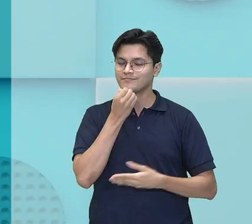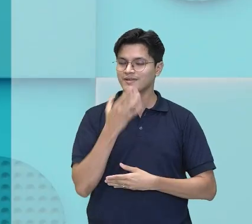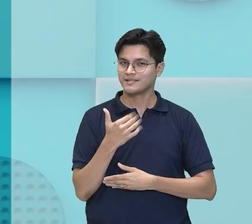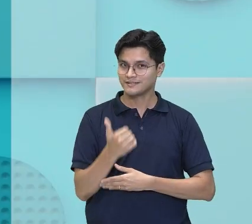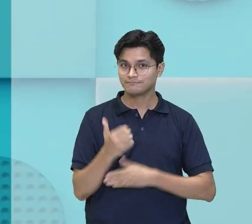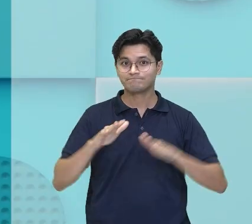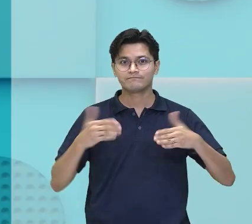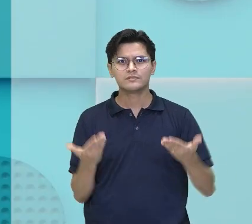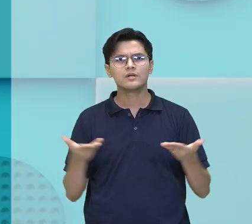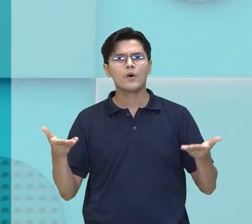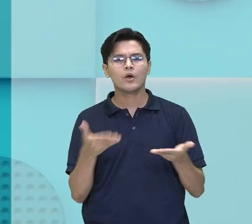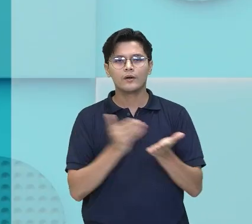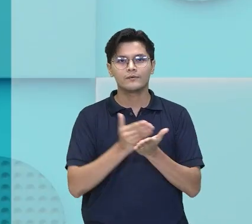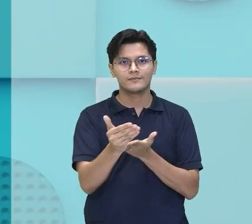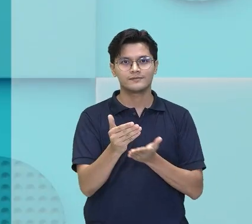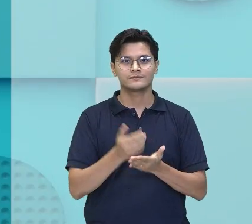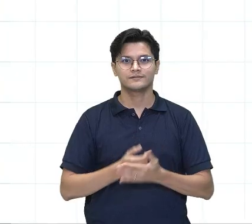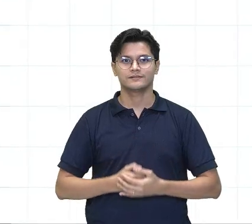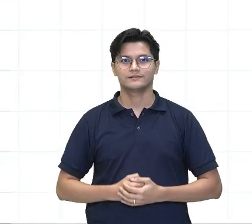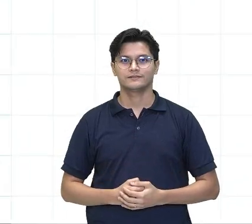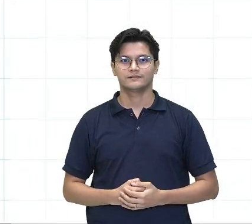então vamos para a nossa aula.